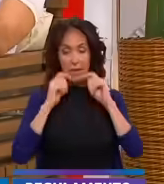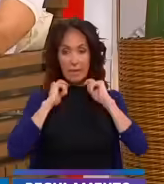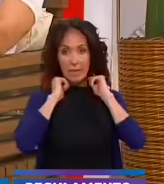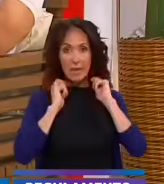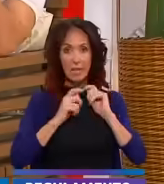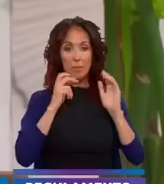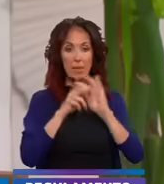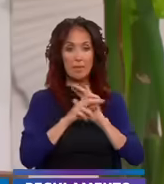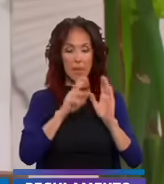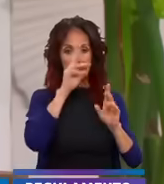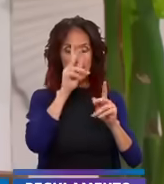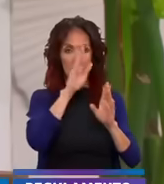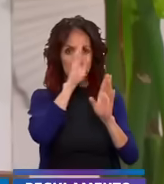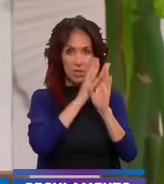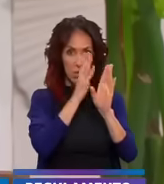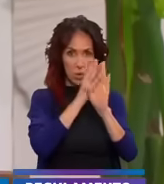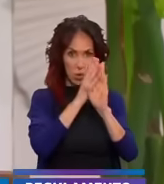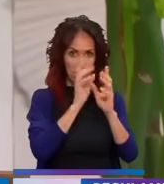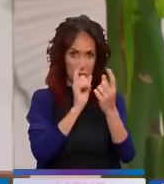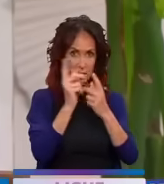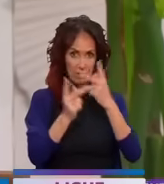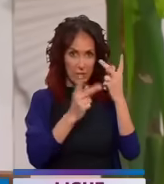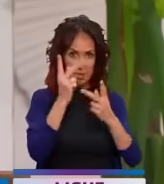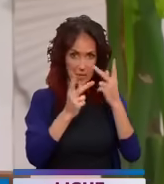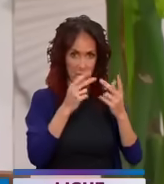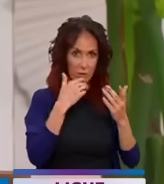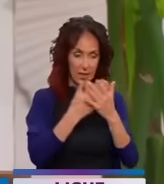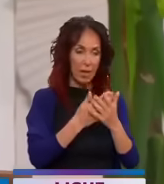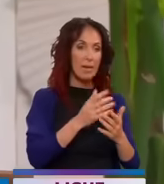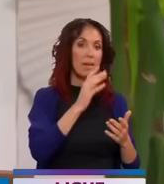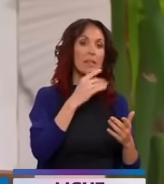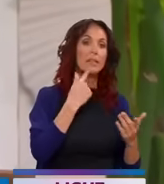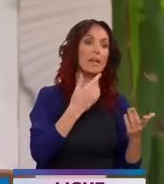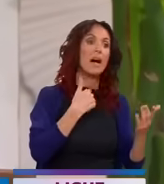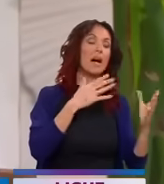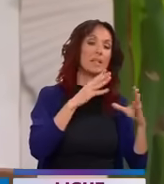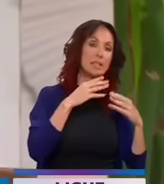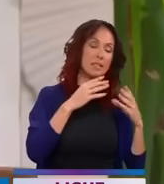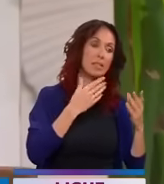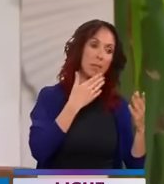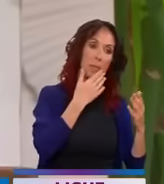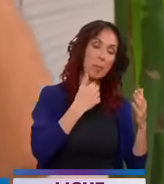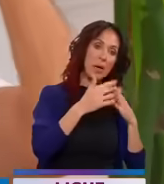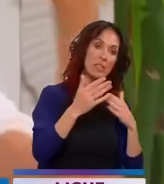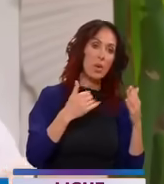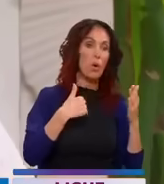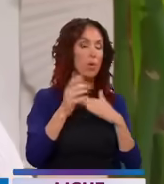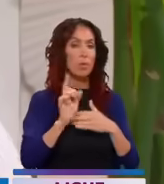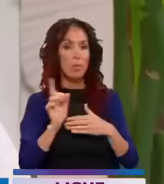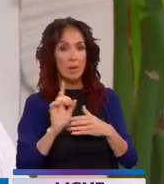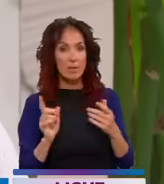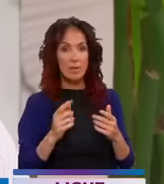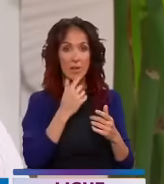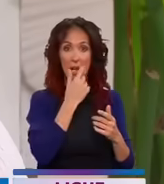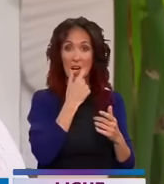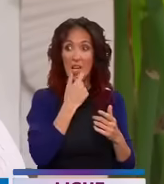por psicólogos que validam a entrada da Daniela dentro da casa. Este é um jogo que a Daniela faz dentro da casa, sim. Fez na minha casa.